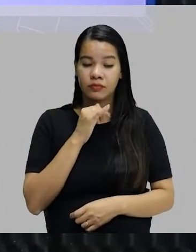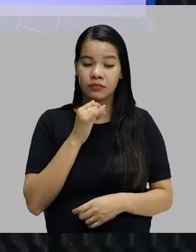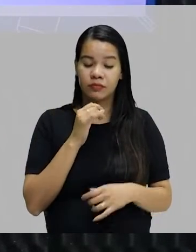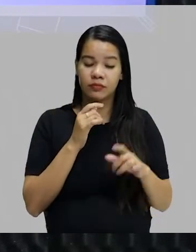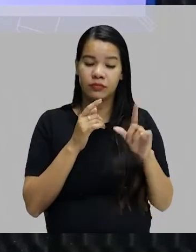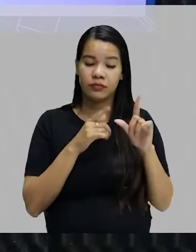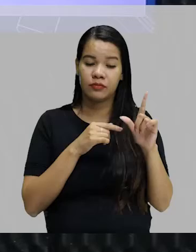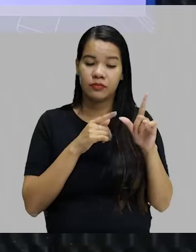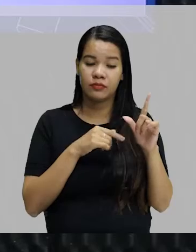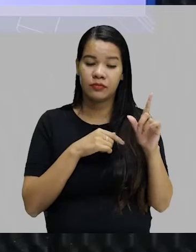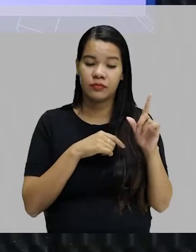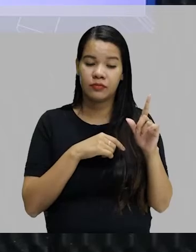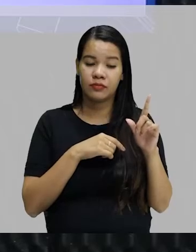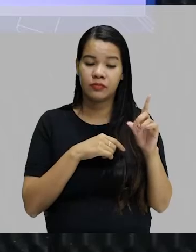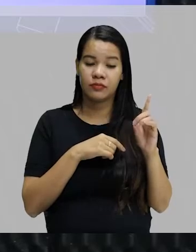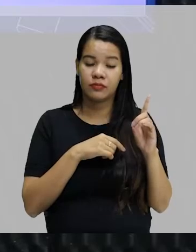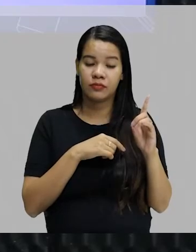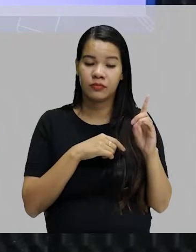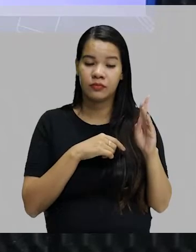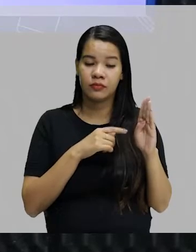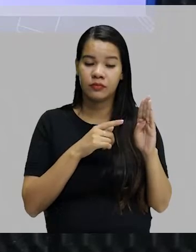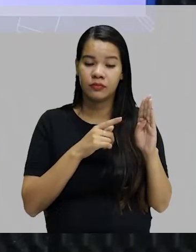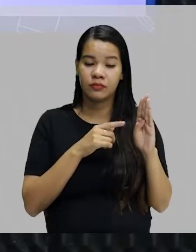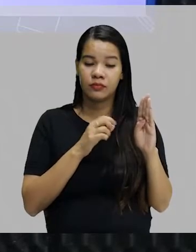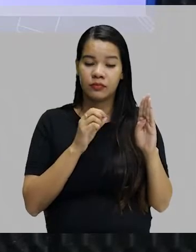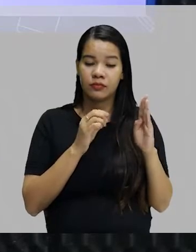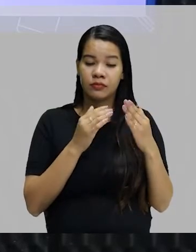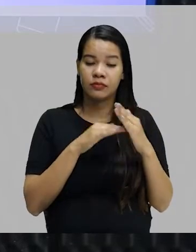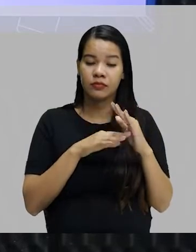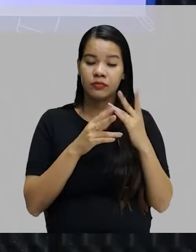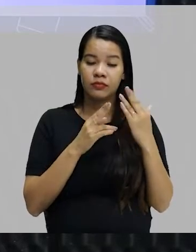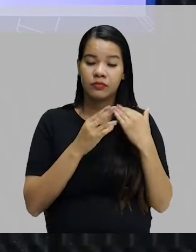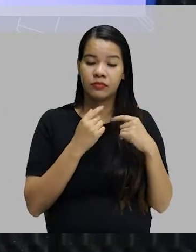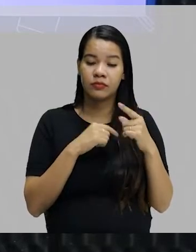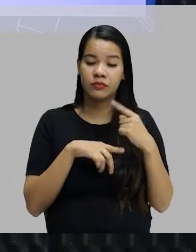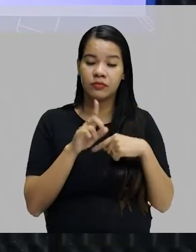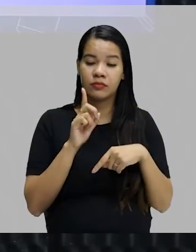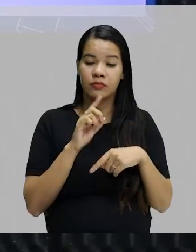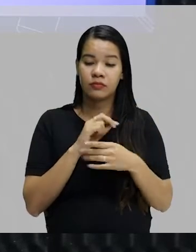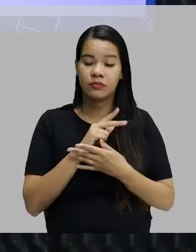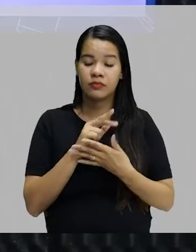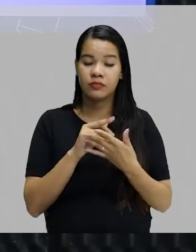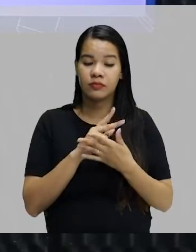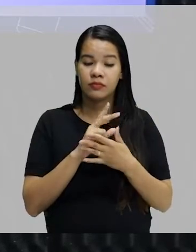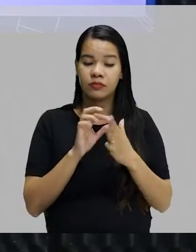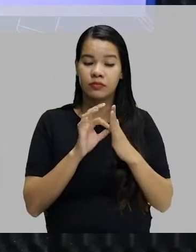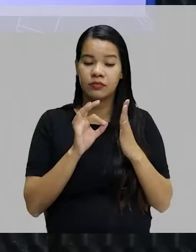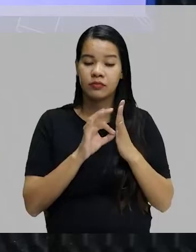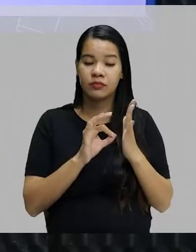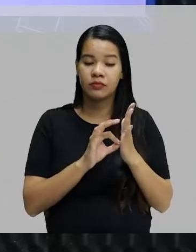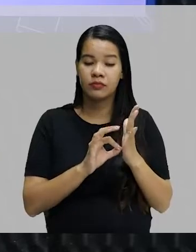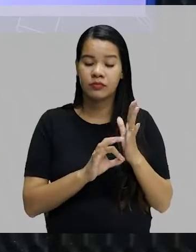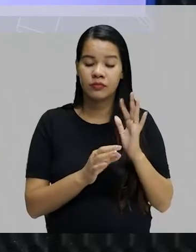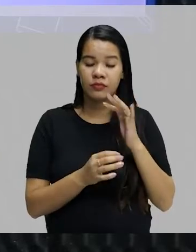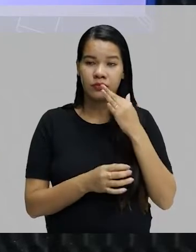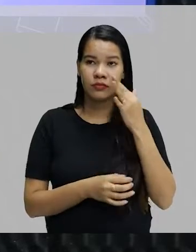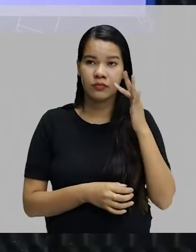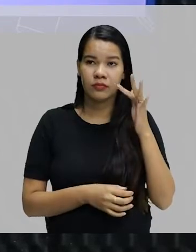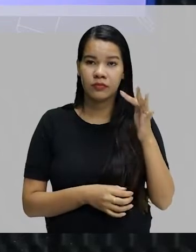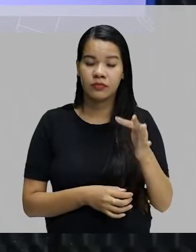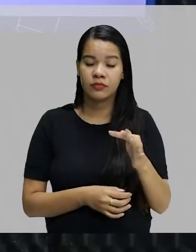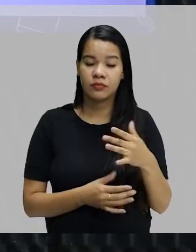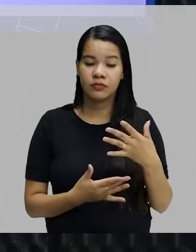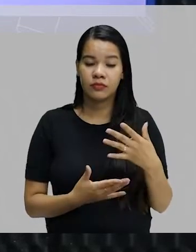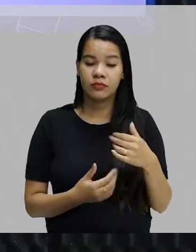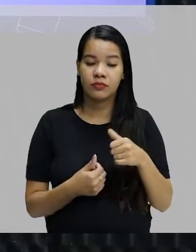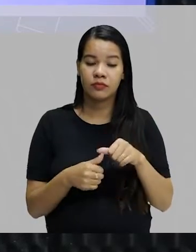B, que ele até vai, né, superar muitos esboços filosóficos do próprio Agostinho, que é da patrística, então